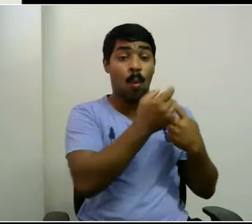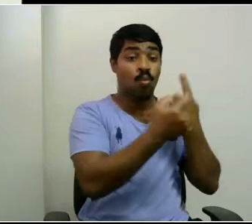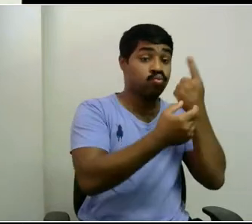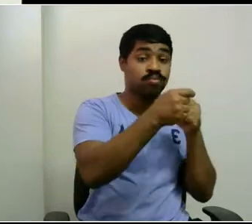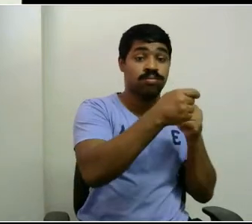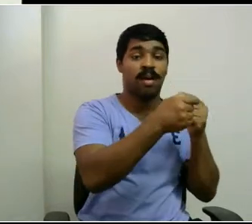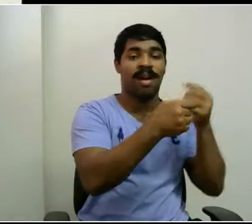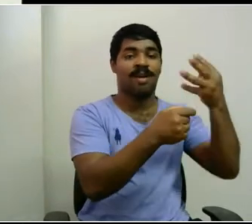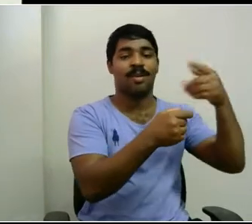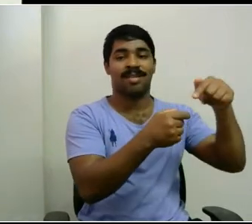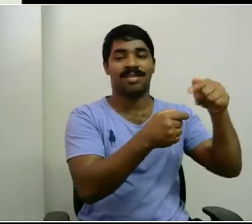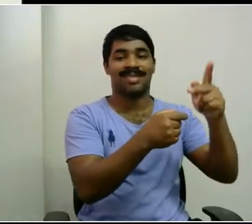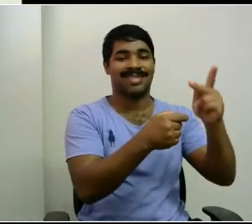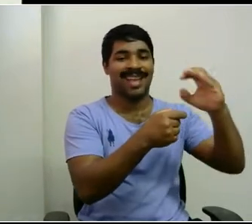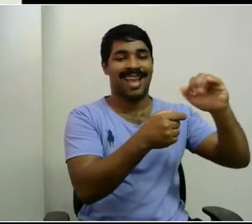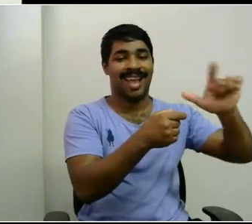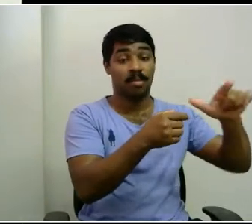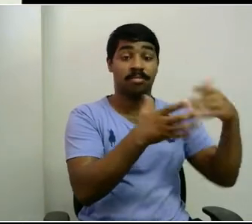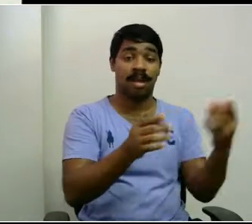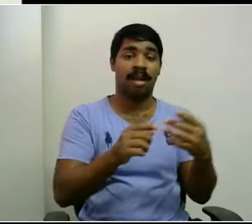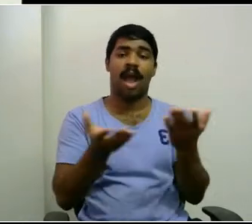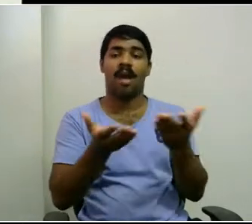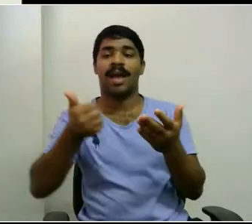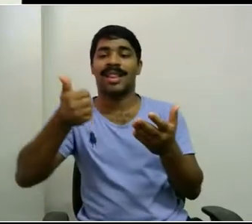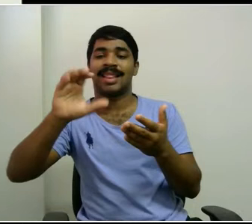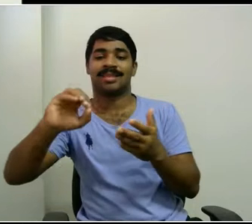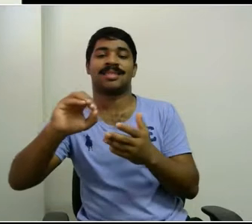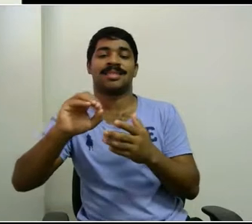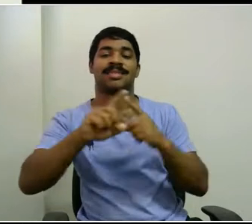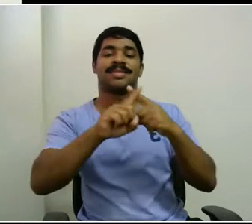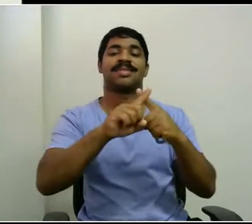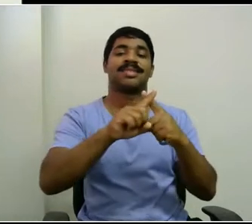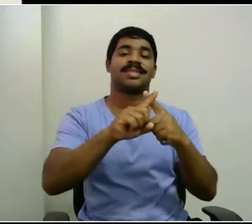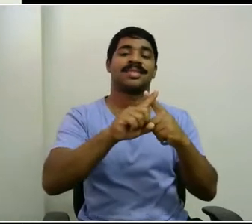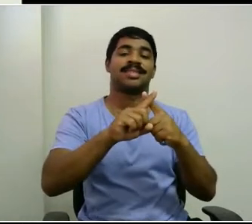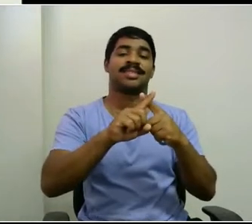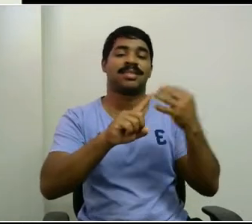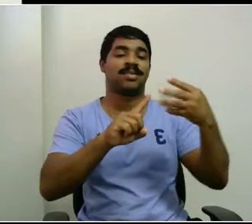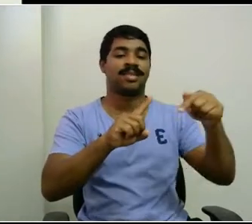vezes 10, né? Ou seja, 470.